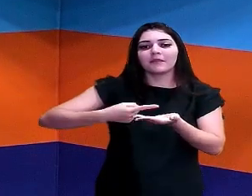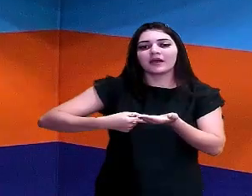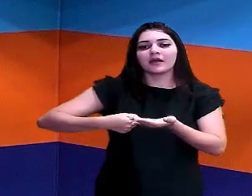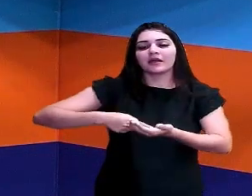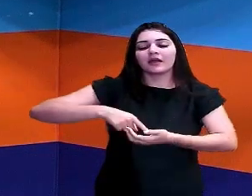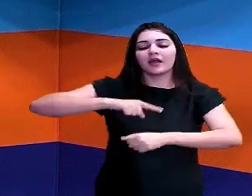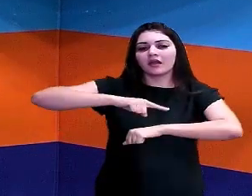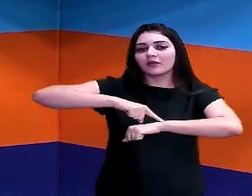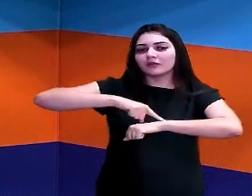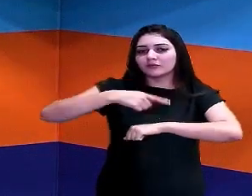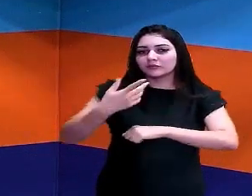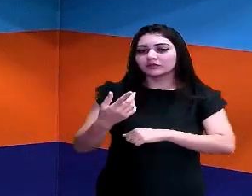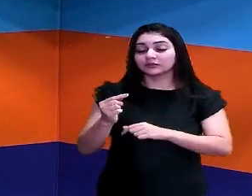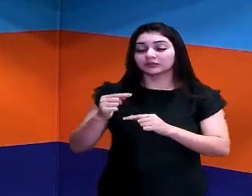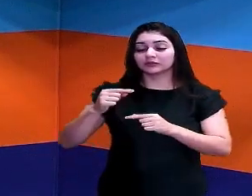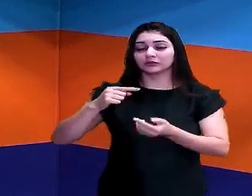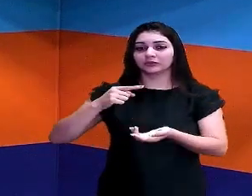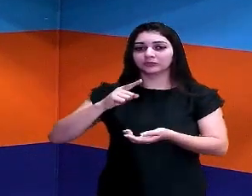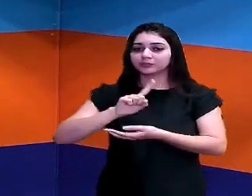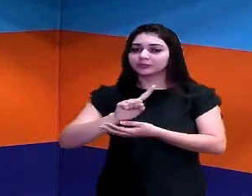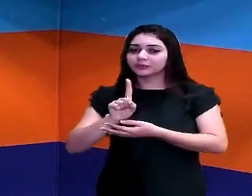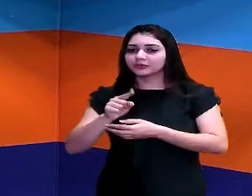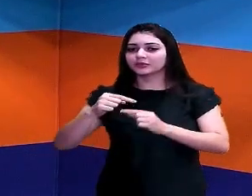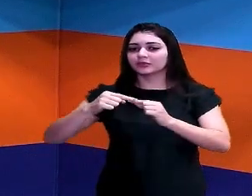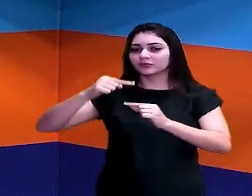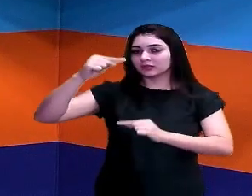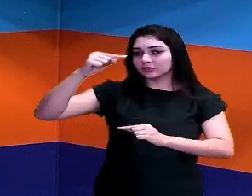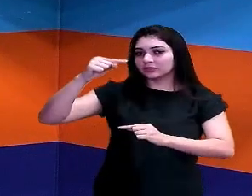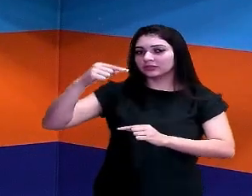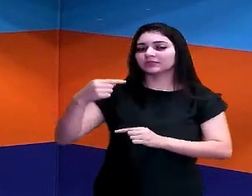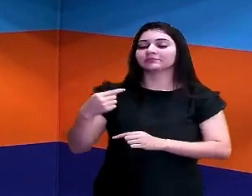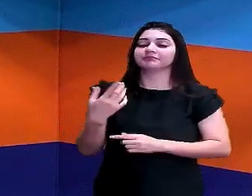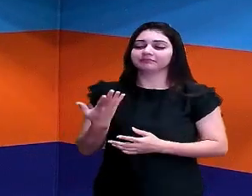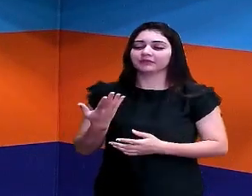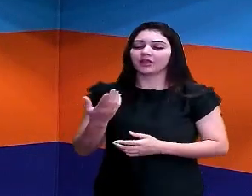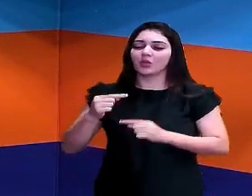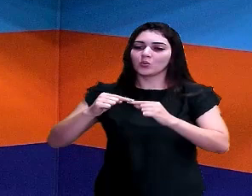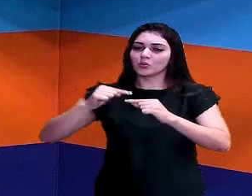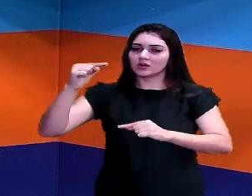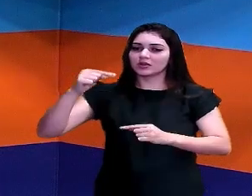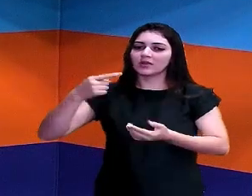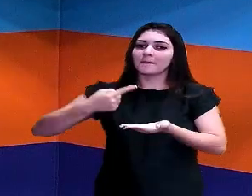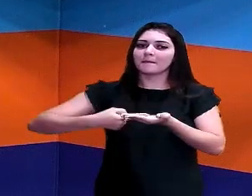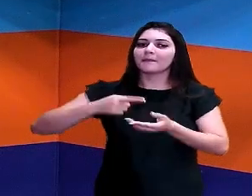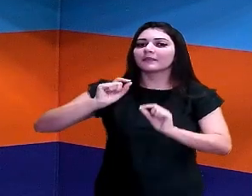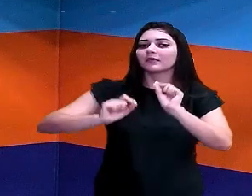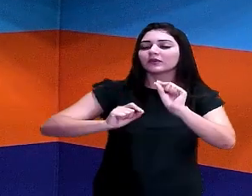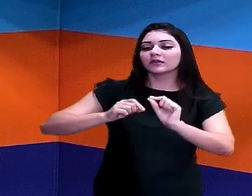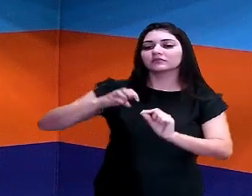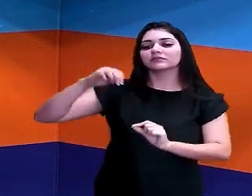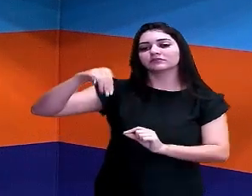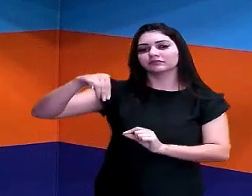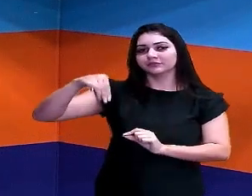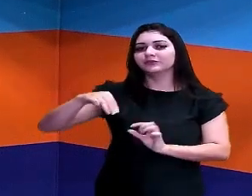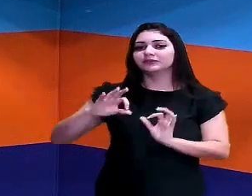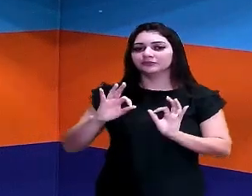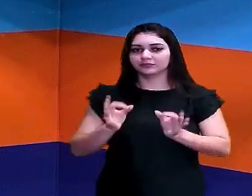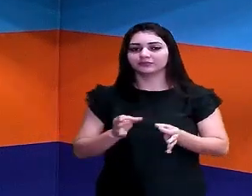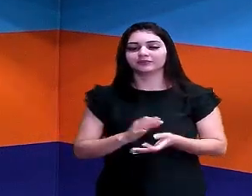o ponteiro grande, o que é que ele marca? Se o pequeno marca as horas, o grande, ele vai marcar os minutos, tá